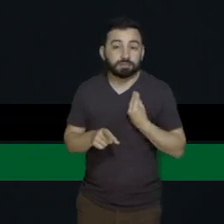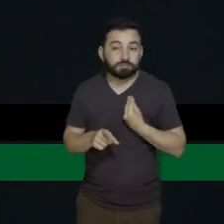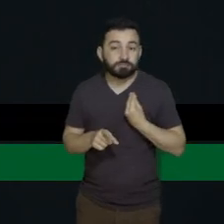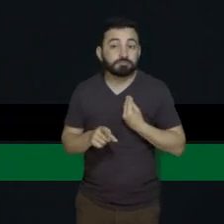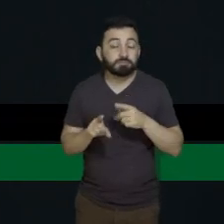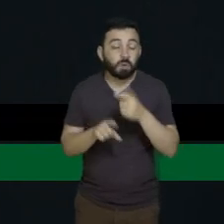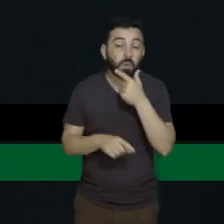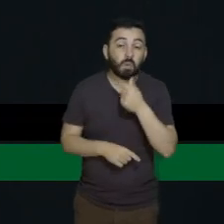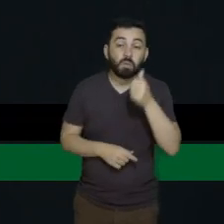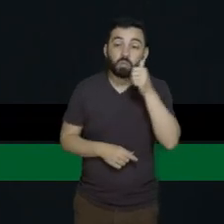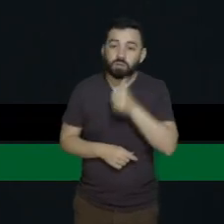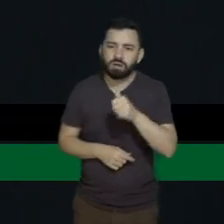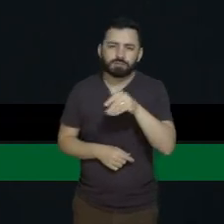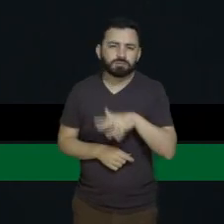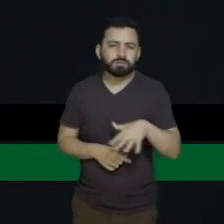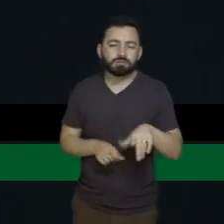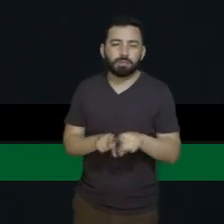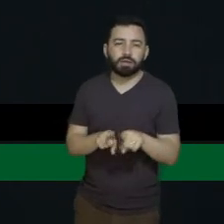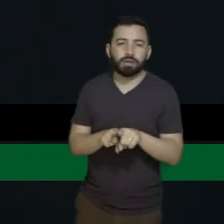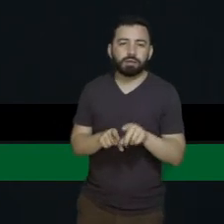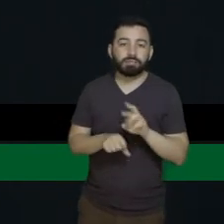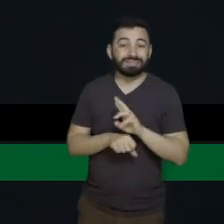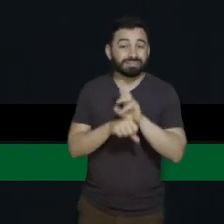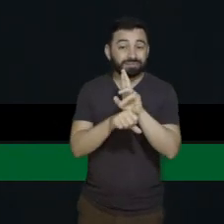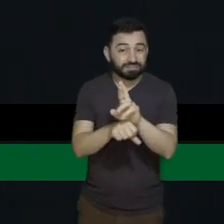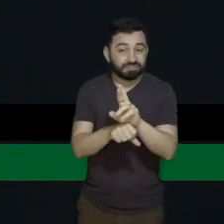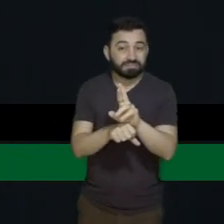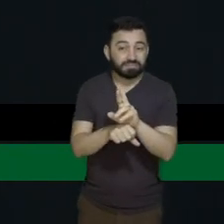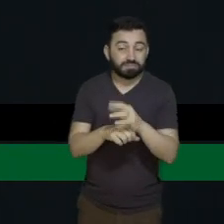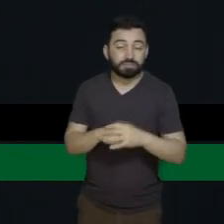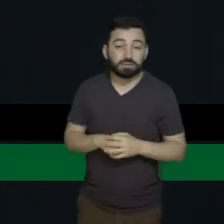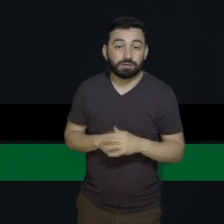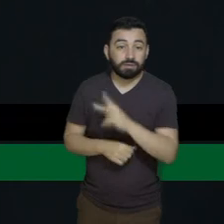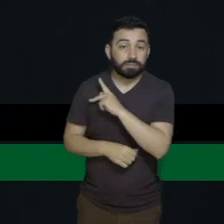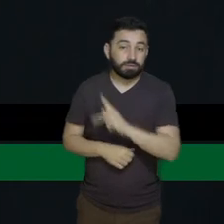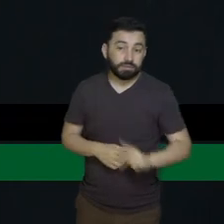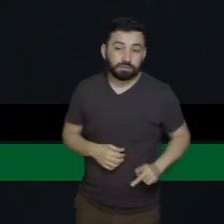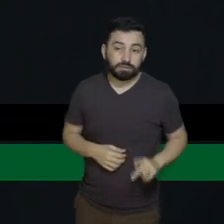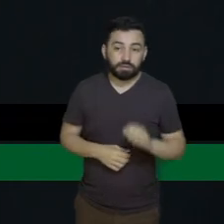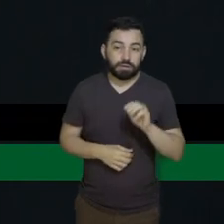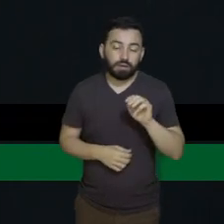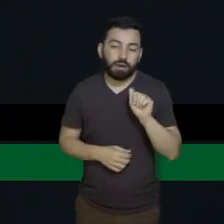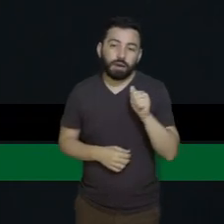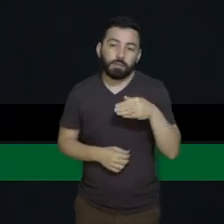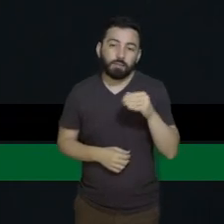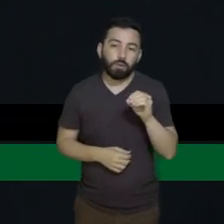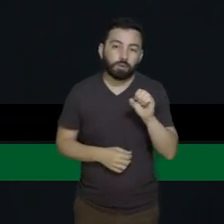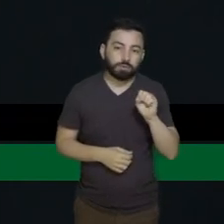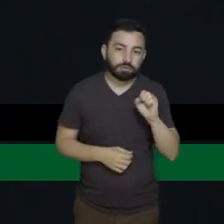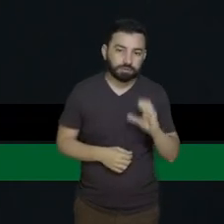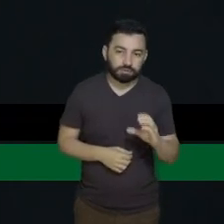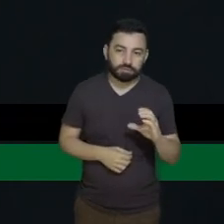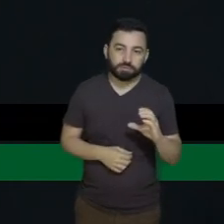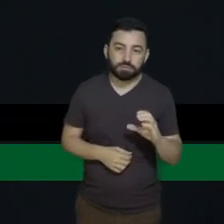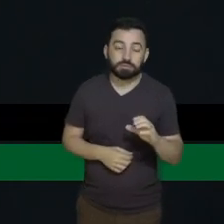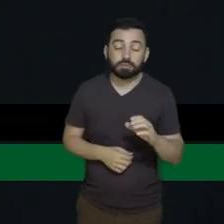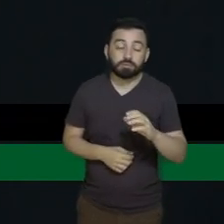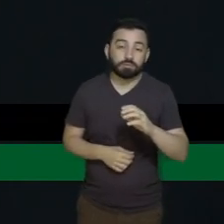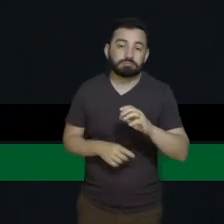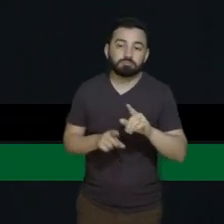senhoras, representar aqui também o presidente da MOSC, os senhores prefeitos da